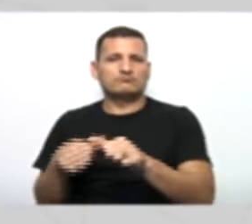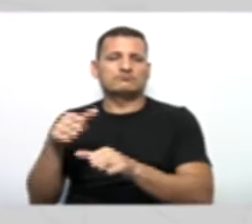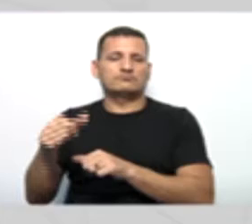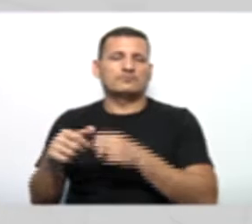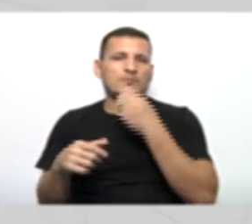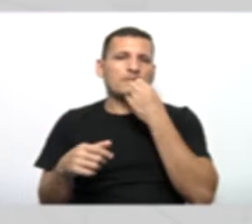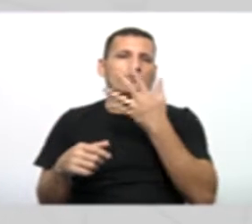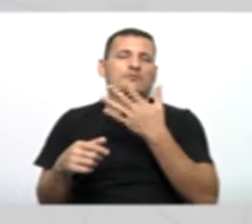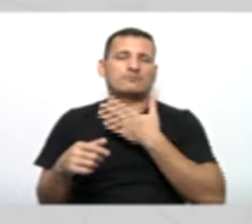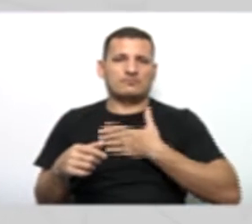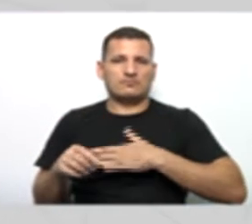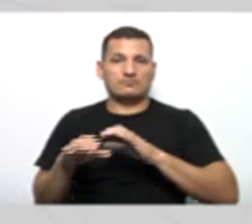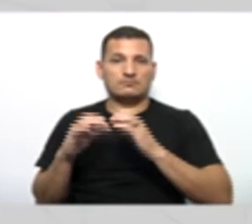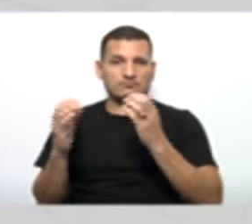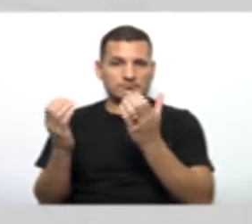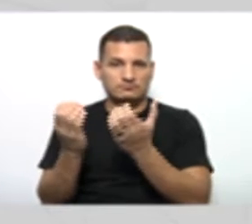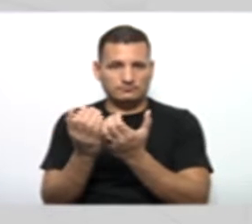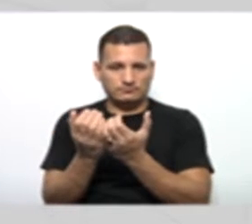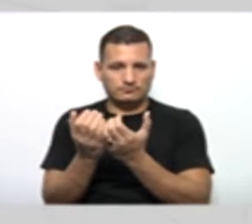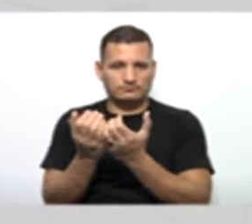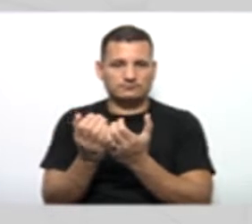das comunidades atingidas.